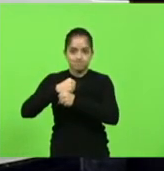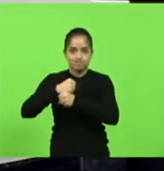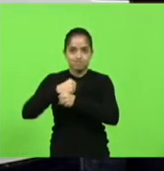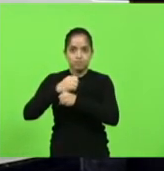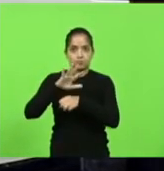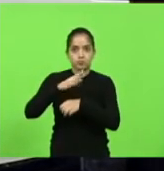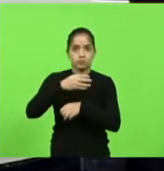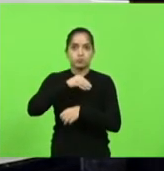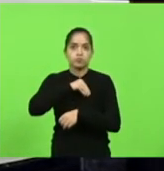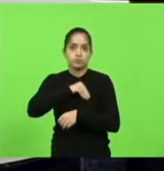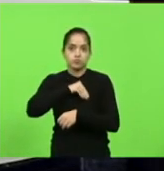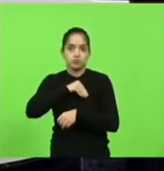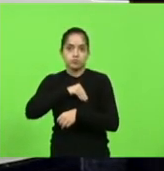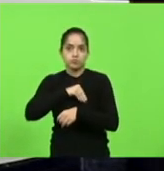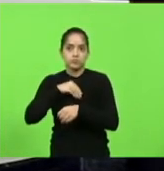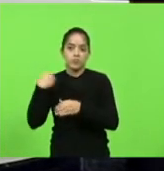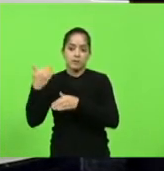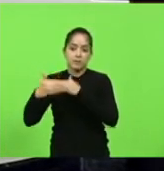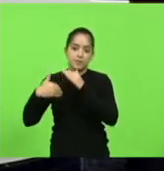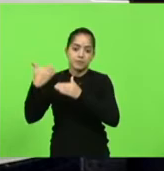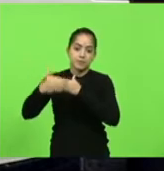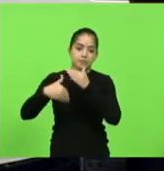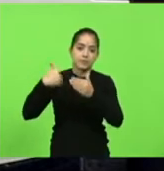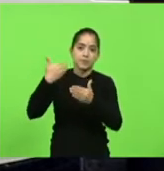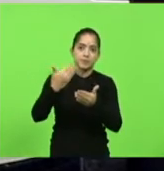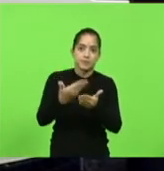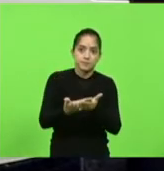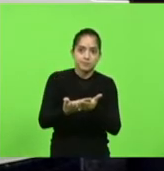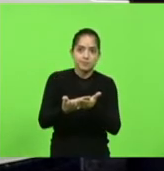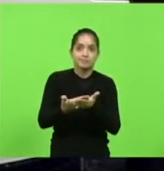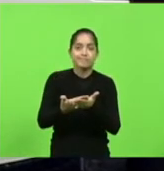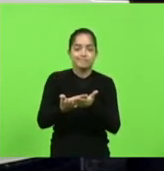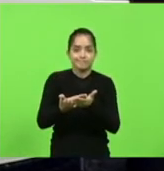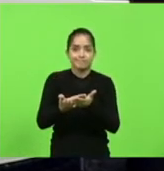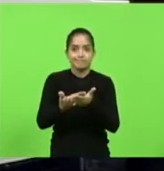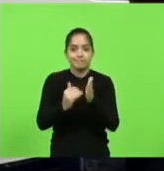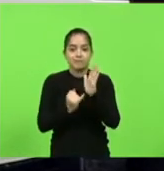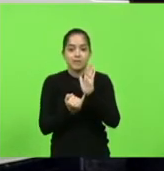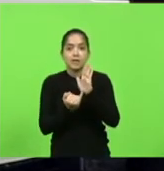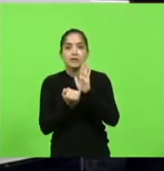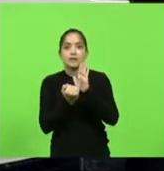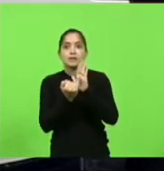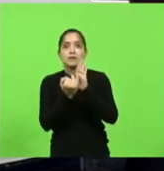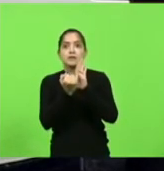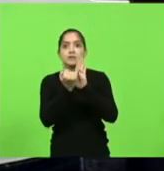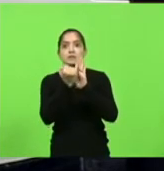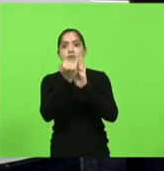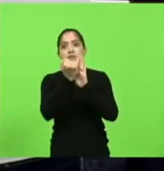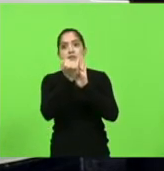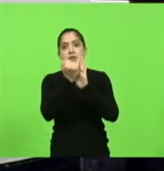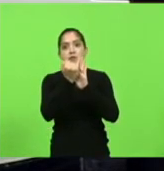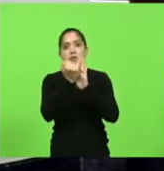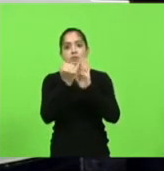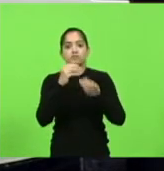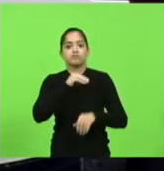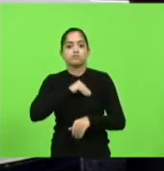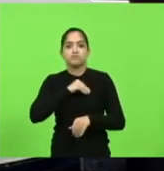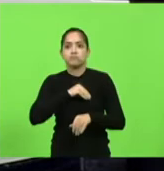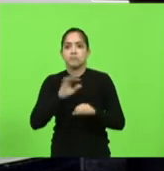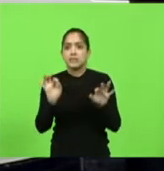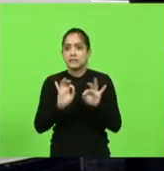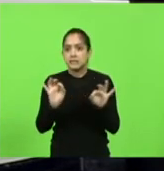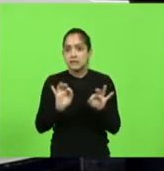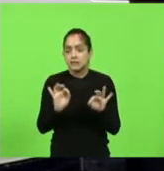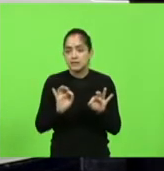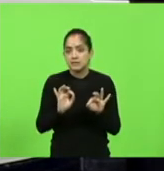razoável, mas imagine com 6 anos de inflação, sem nada de reposição, como